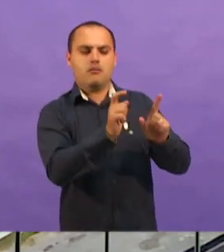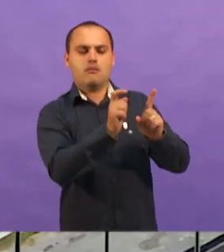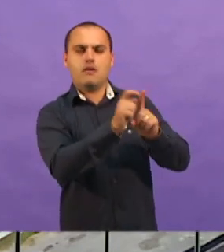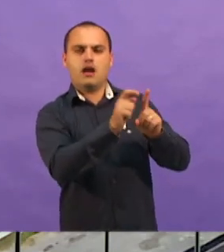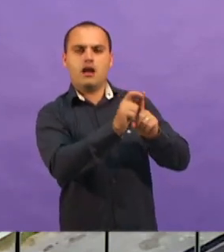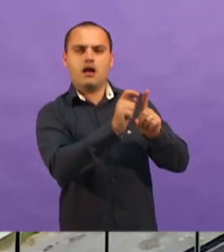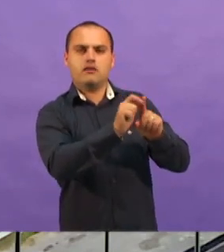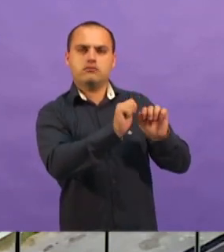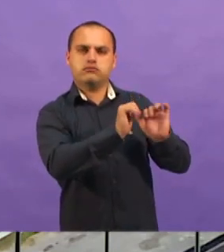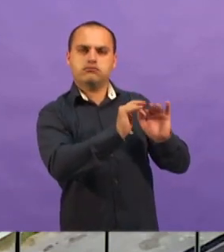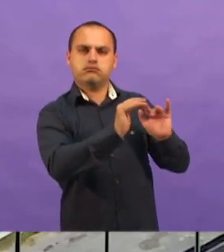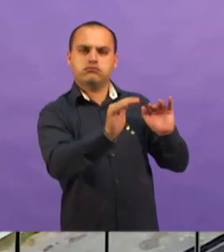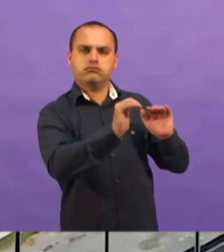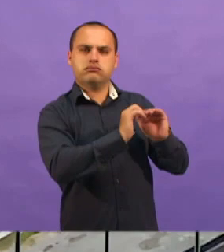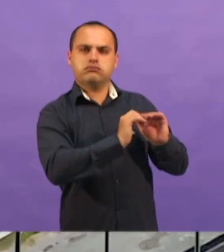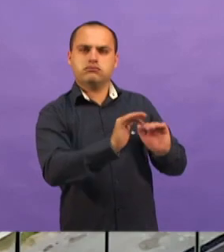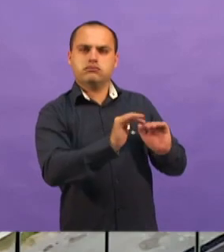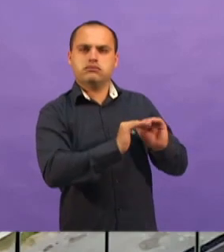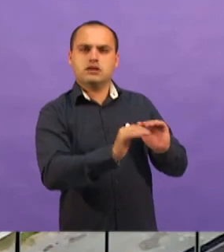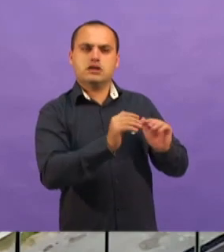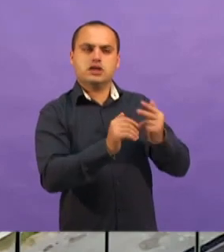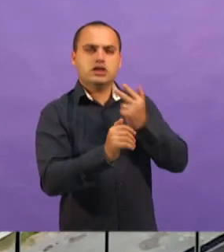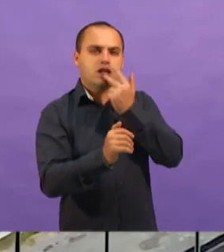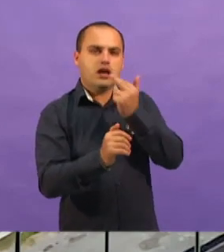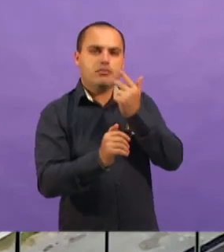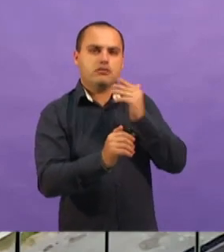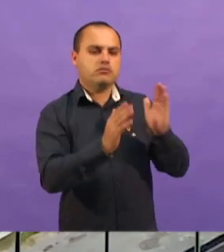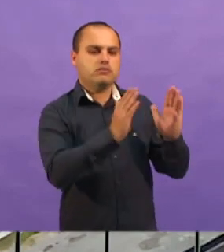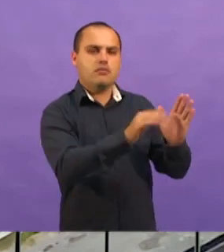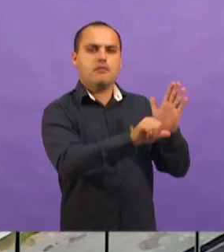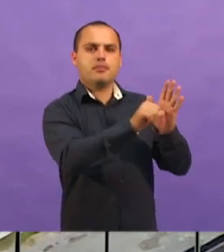né, da composição, da sequência que esses textos vão